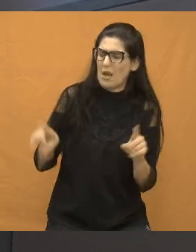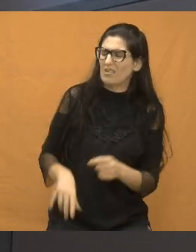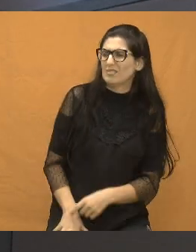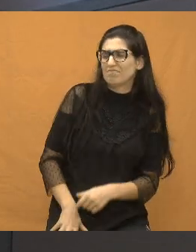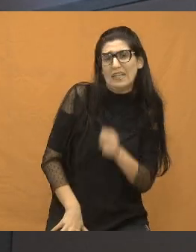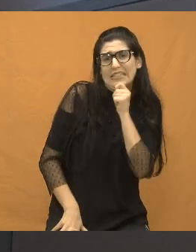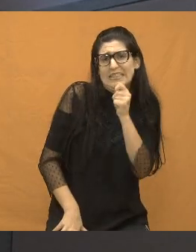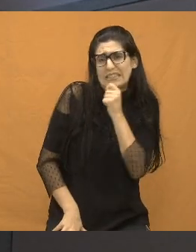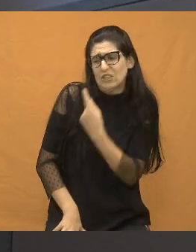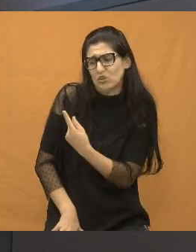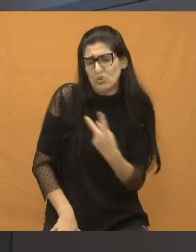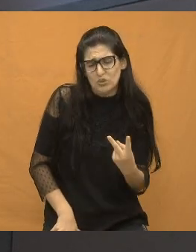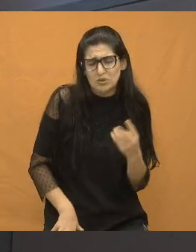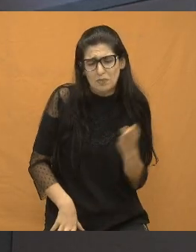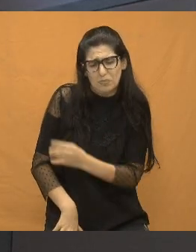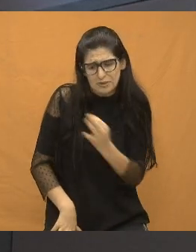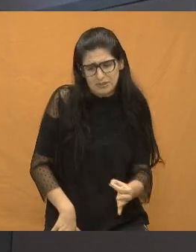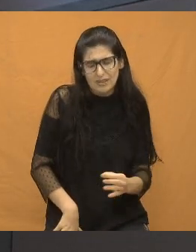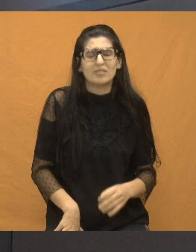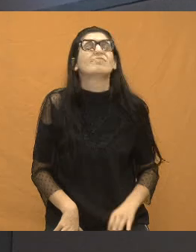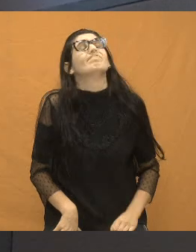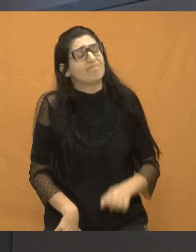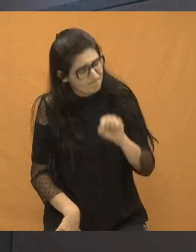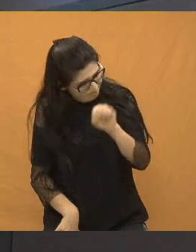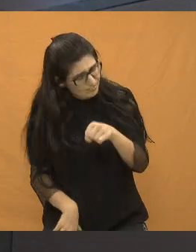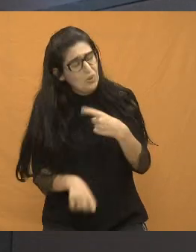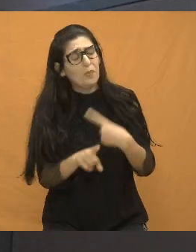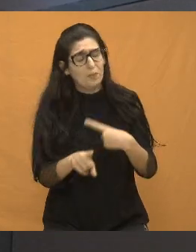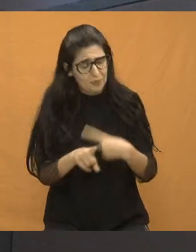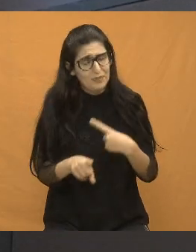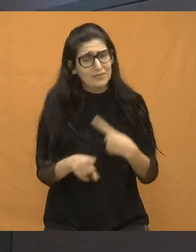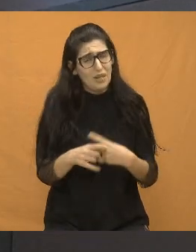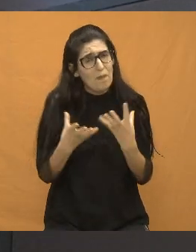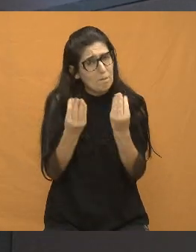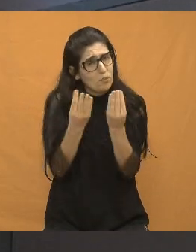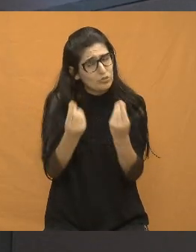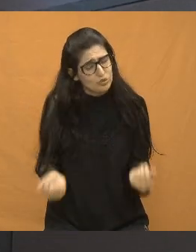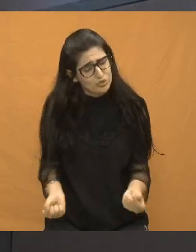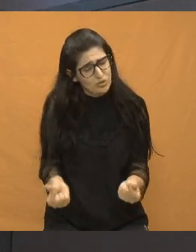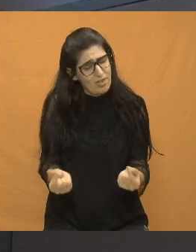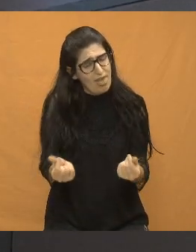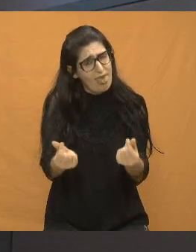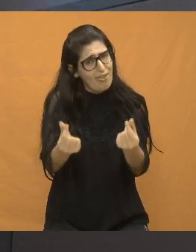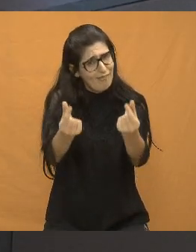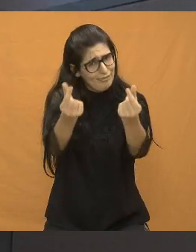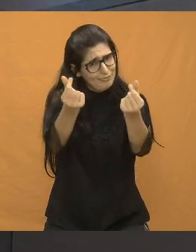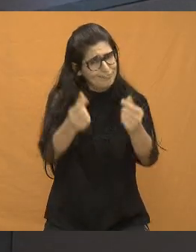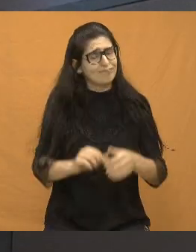É porque realmente o investimento que foi colocado é bem alto. Não é isso?